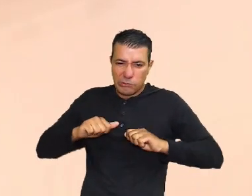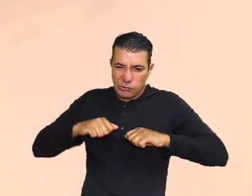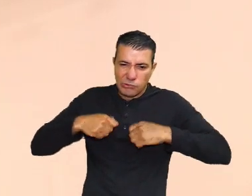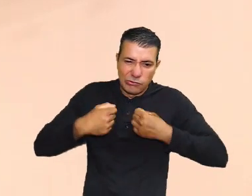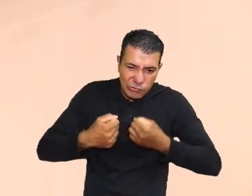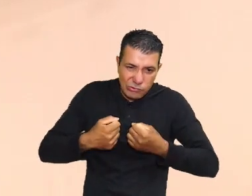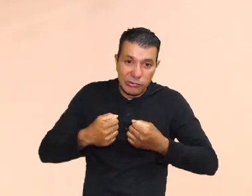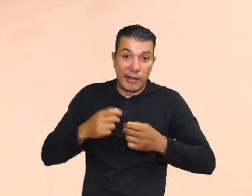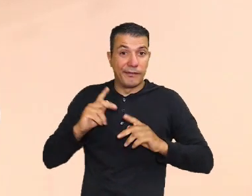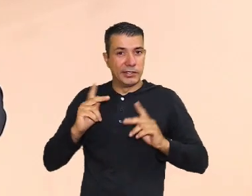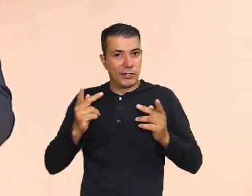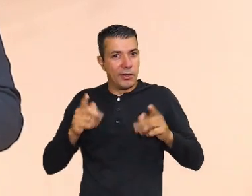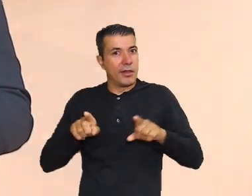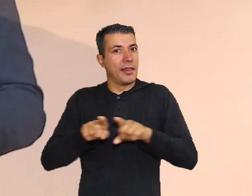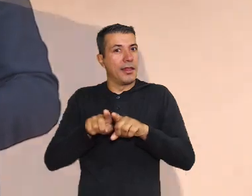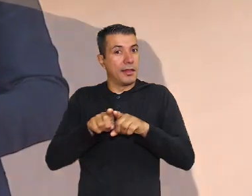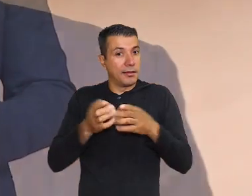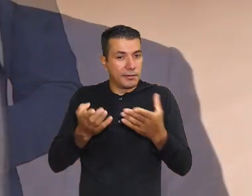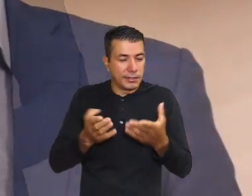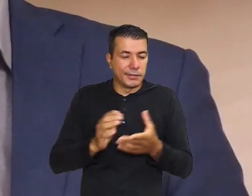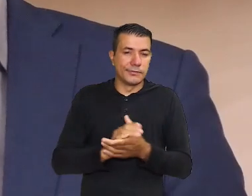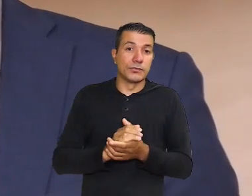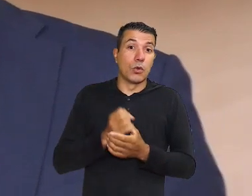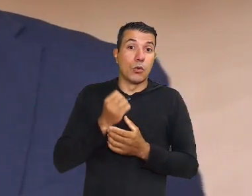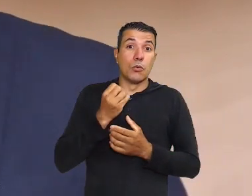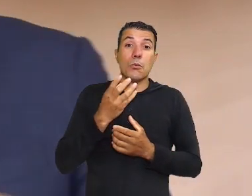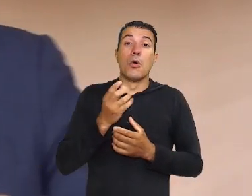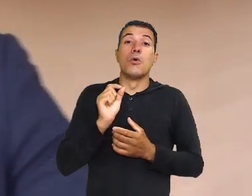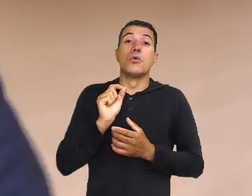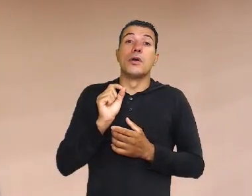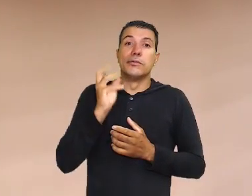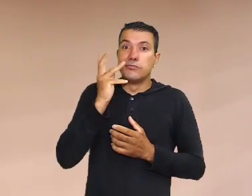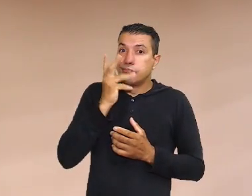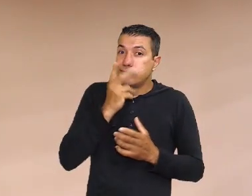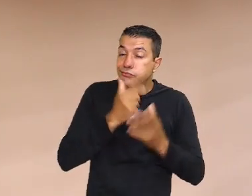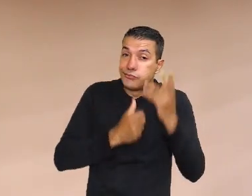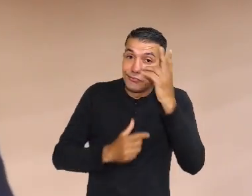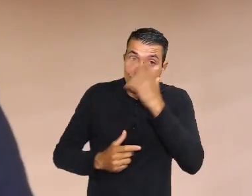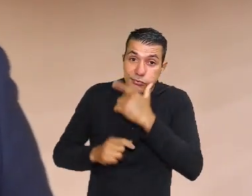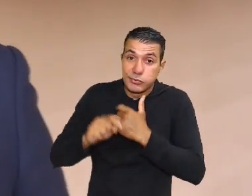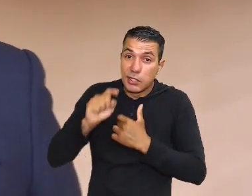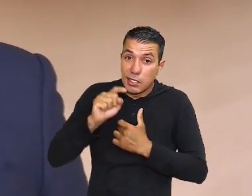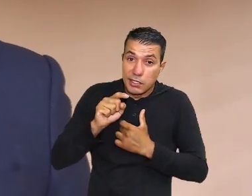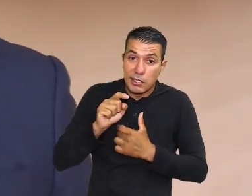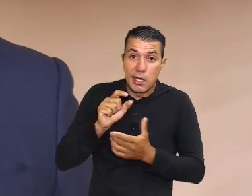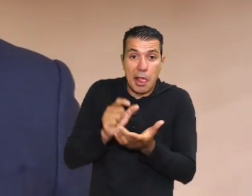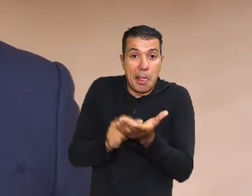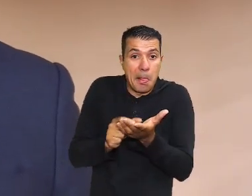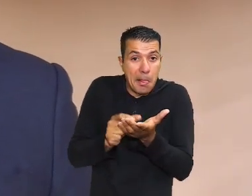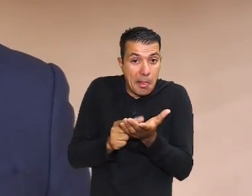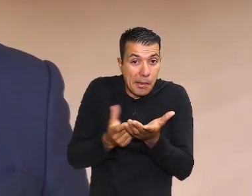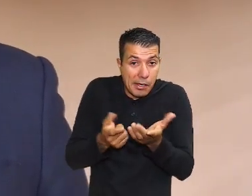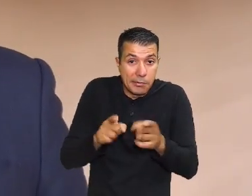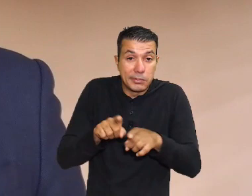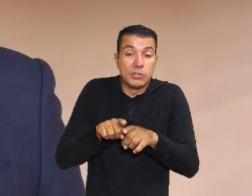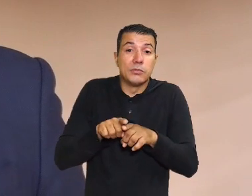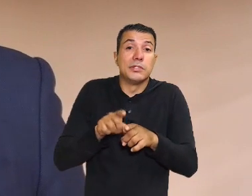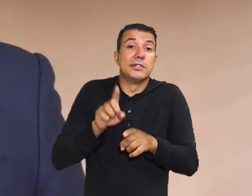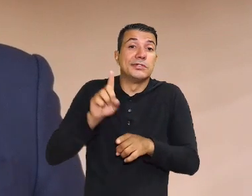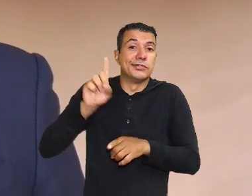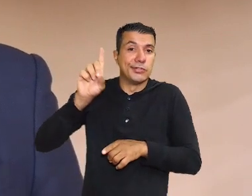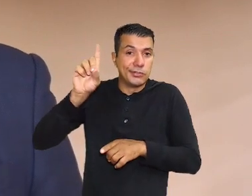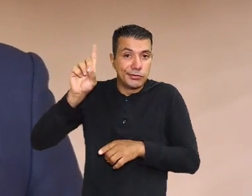sobre suas vitórias. E o que é bonito é que aqui neste programa, nós colocamos tudo que vem de